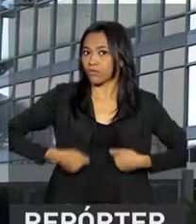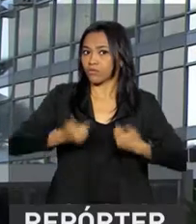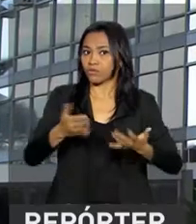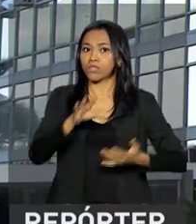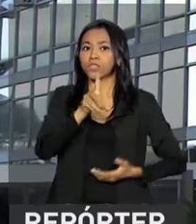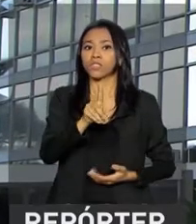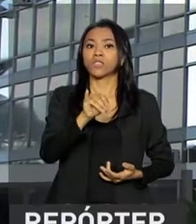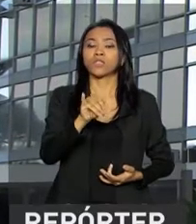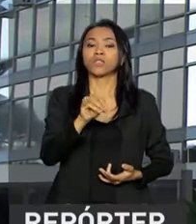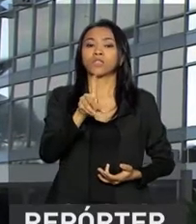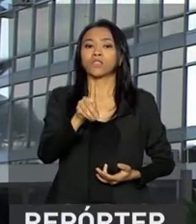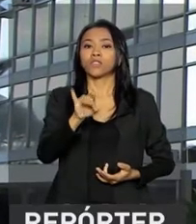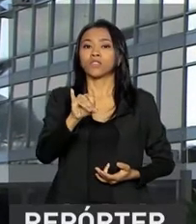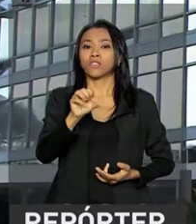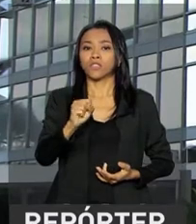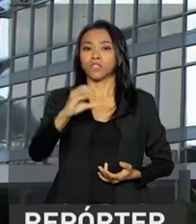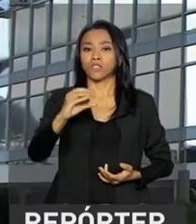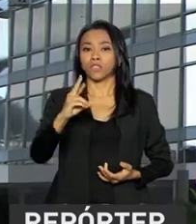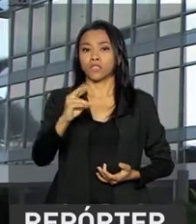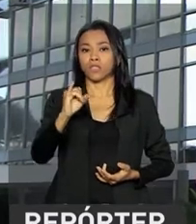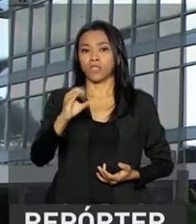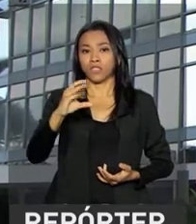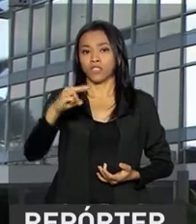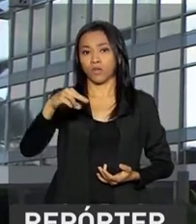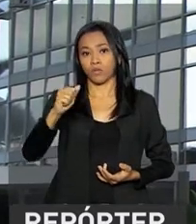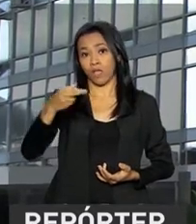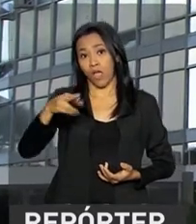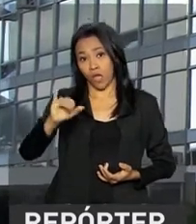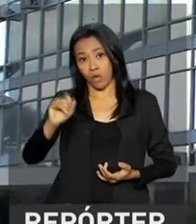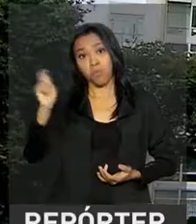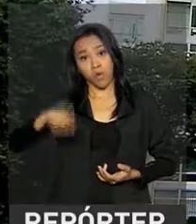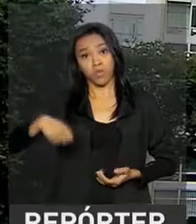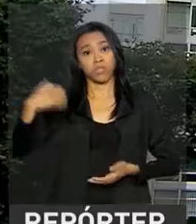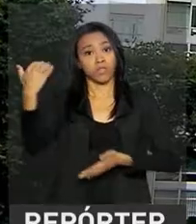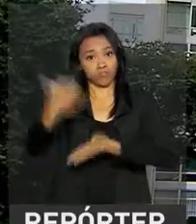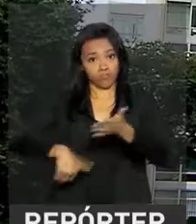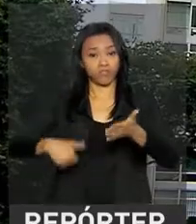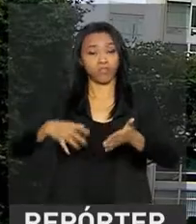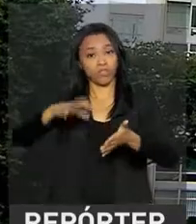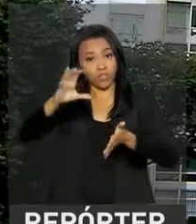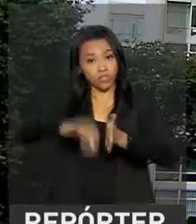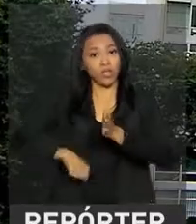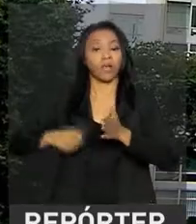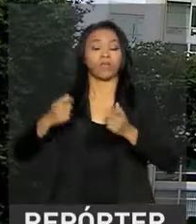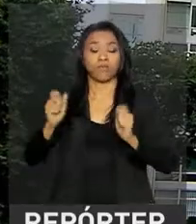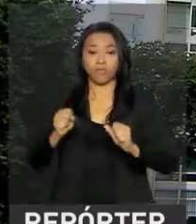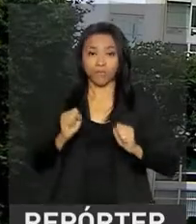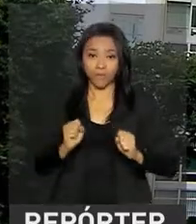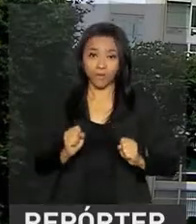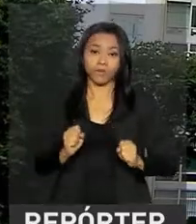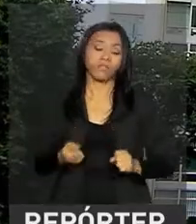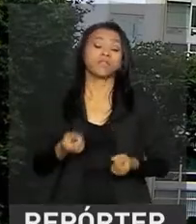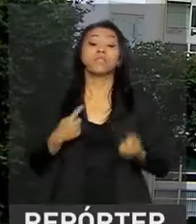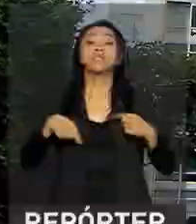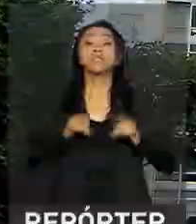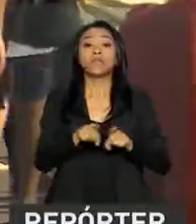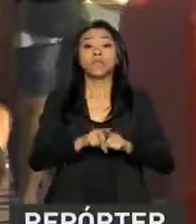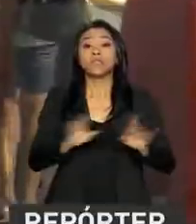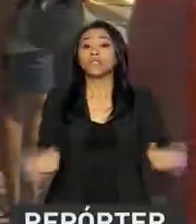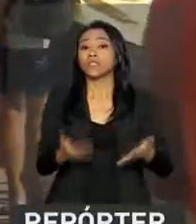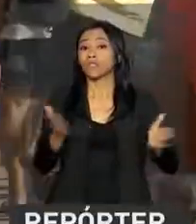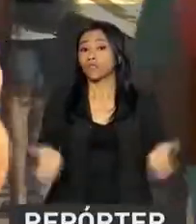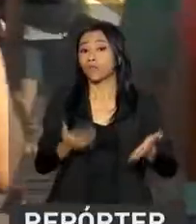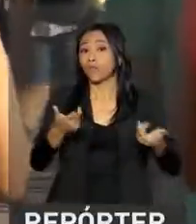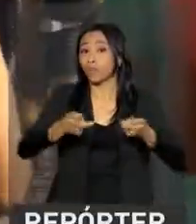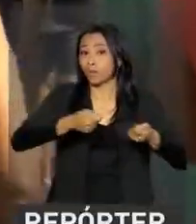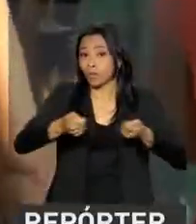discricionários. São aqueles que podem ser cortados como diárias de servidores. O governo também revisou incentivos econômicos e